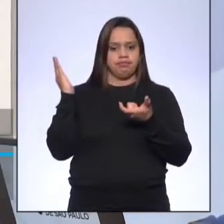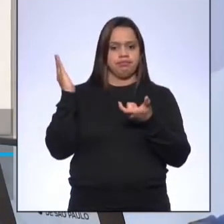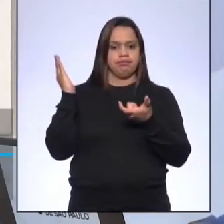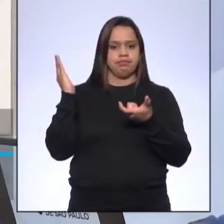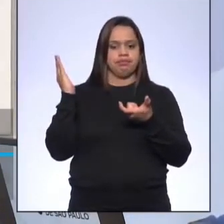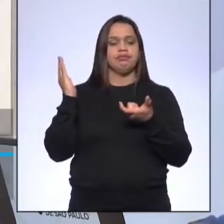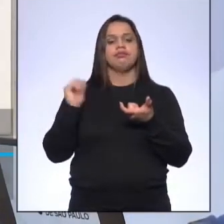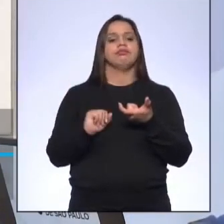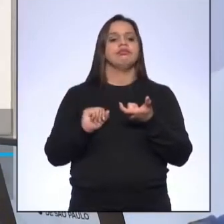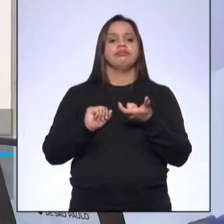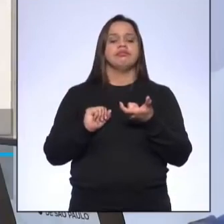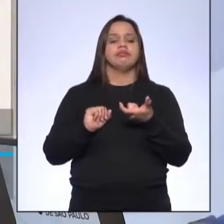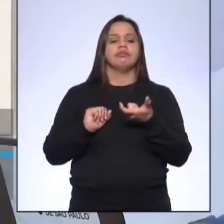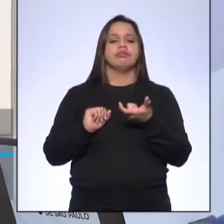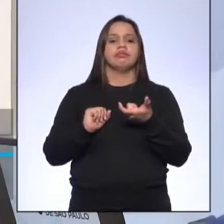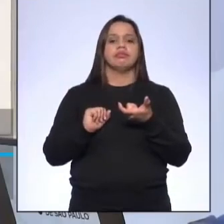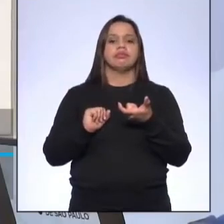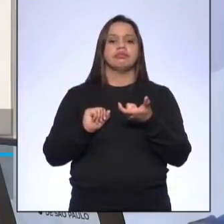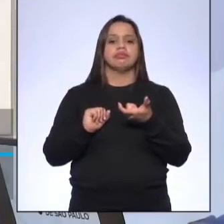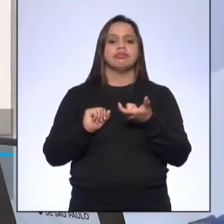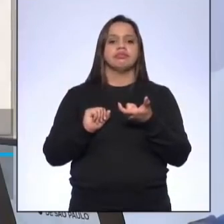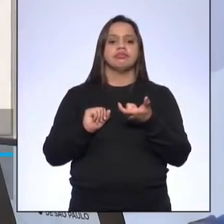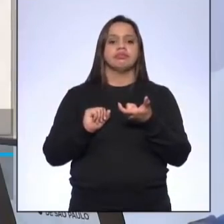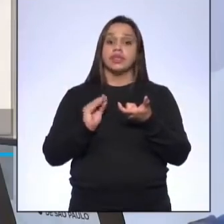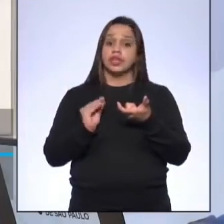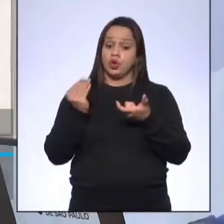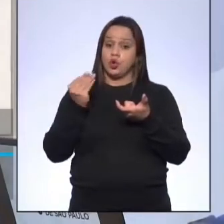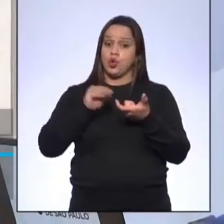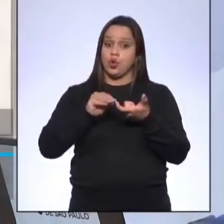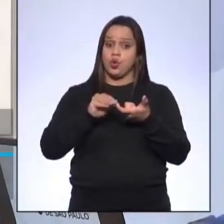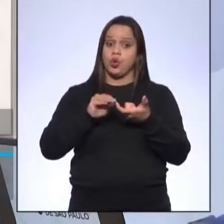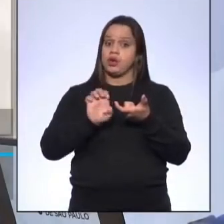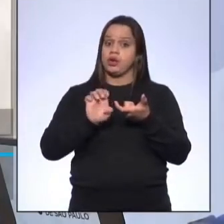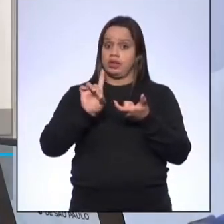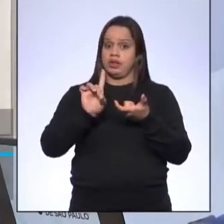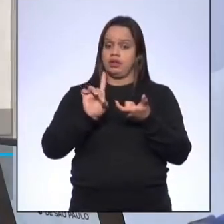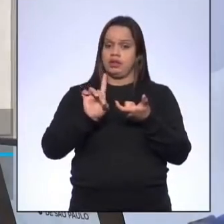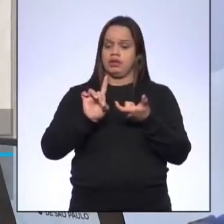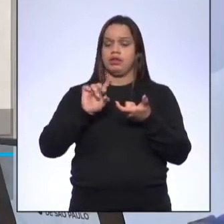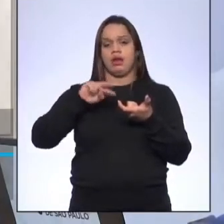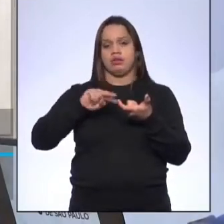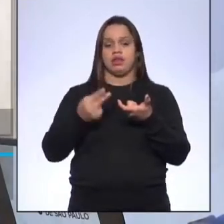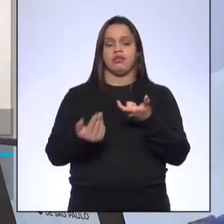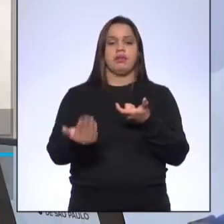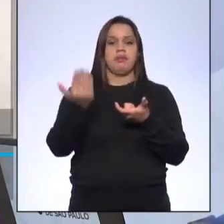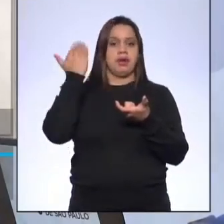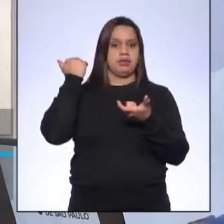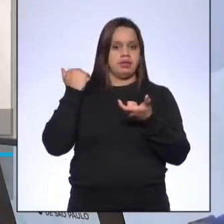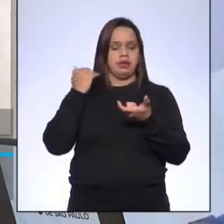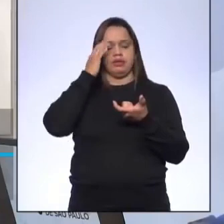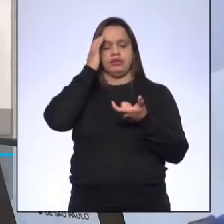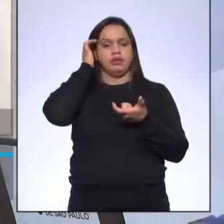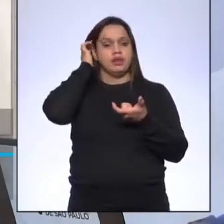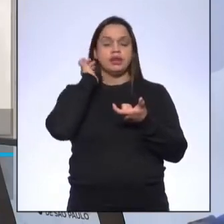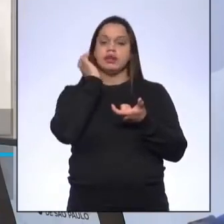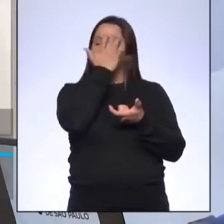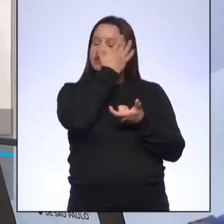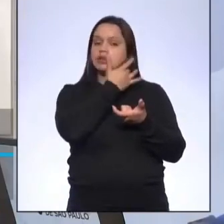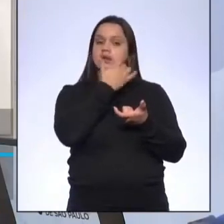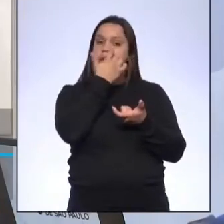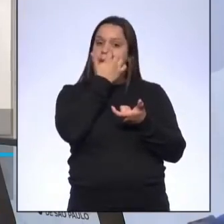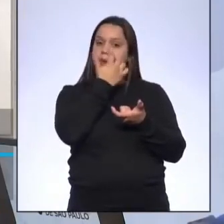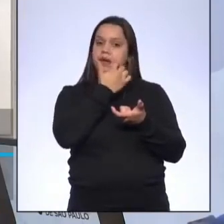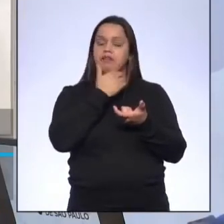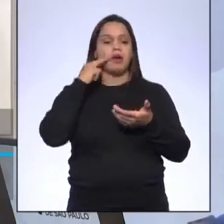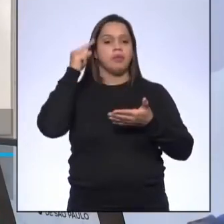terminou com E, e aqui no final eu acrescentei ED. Certo? Nós vamos ler o texto agora?